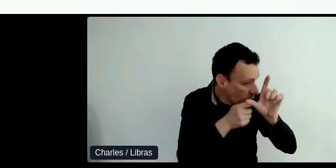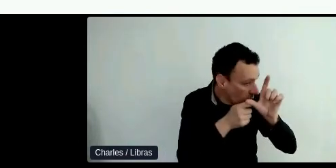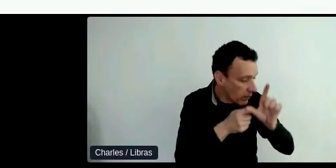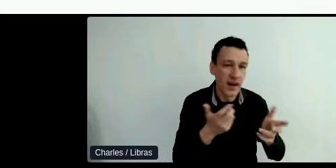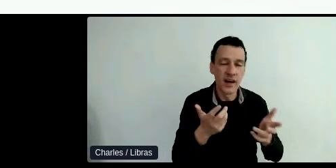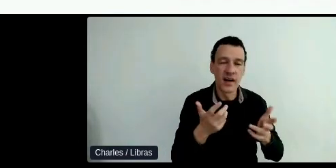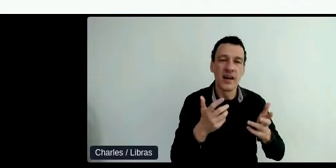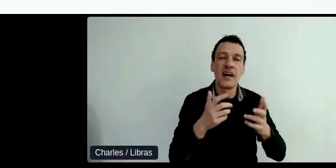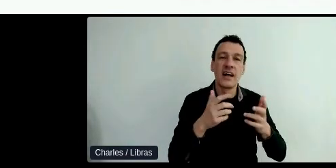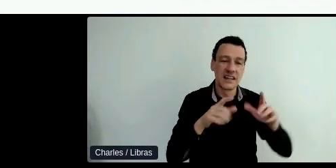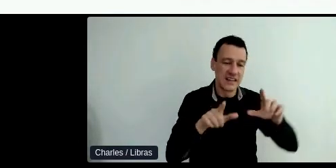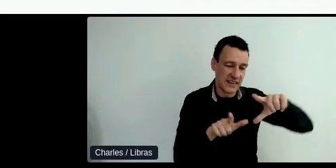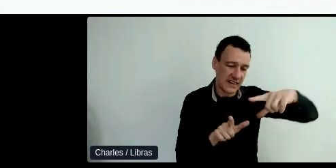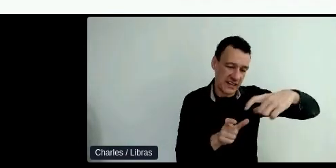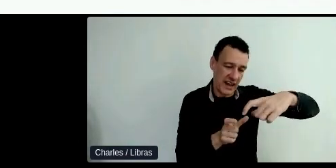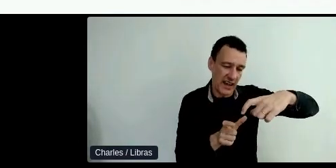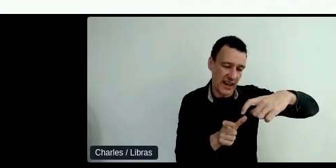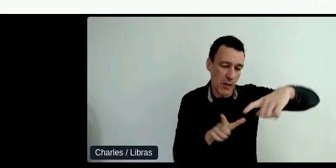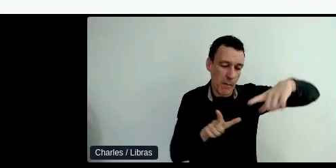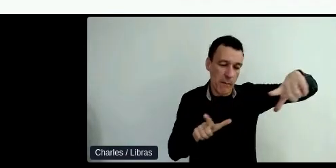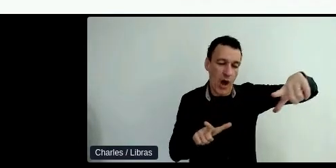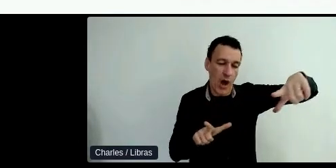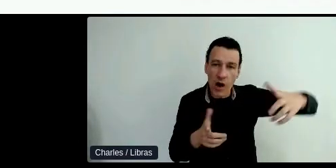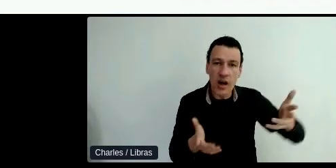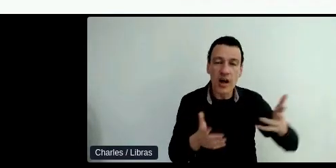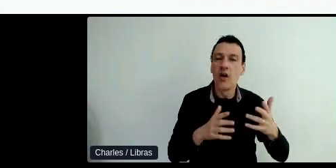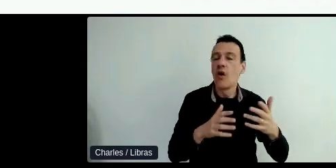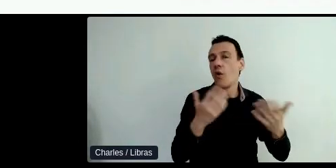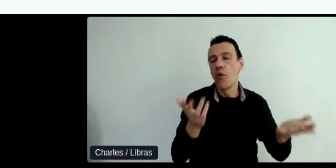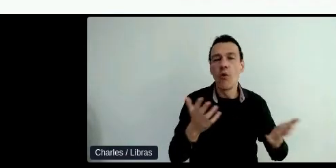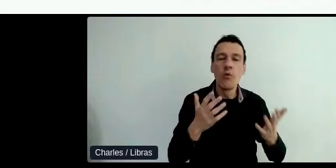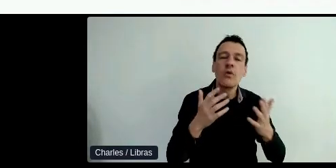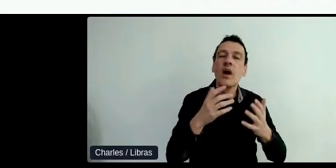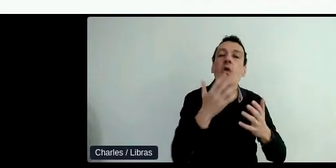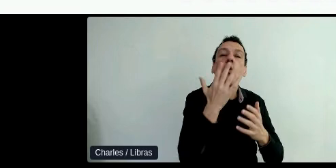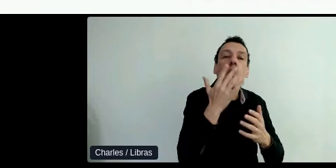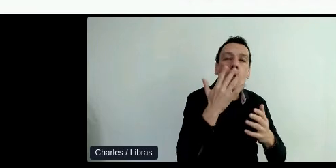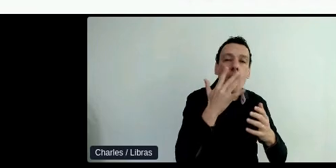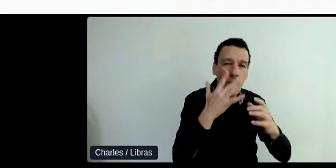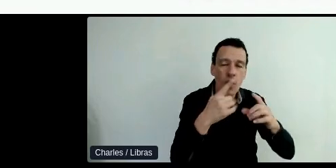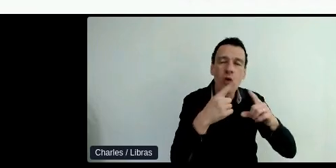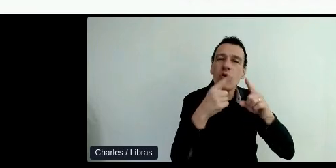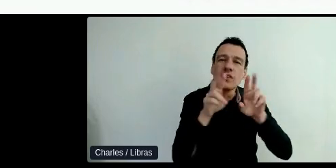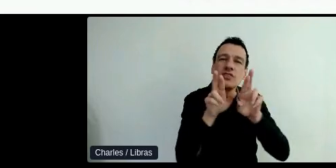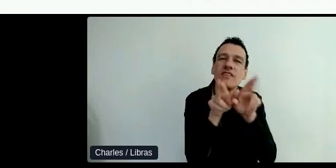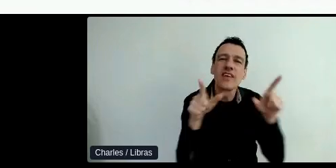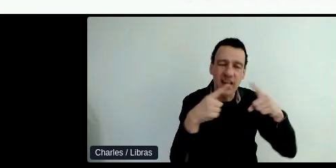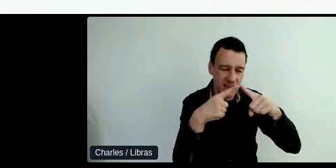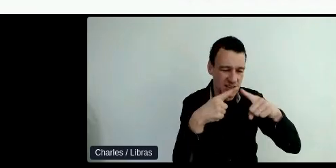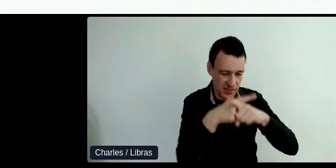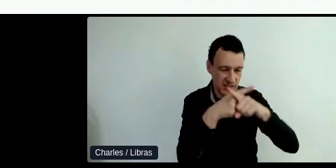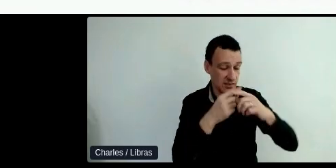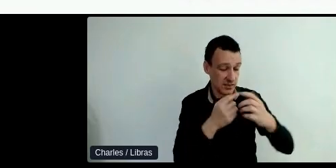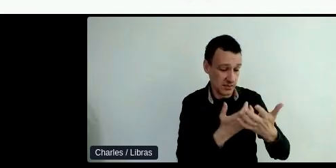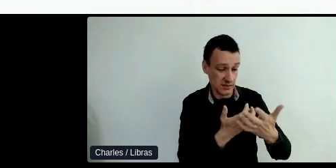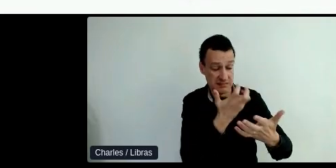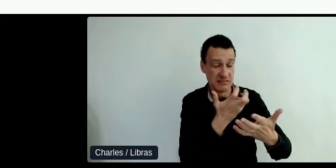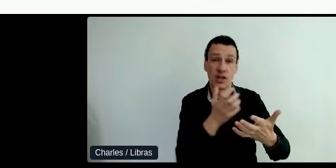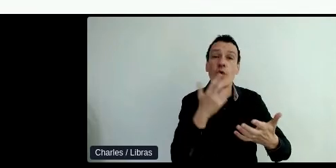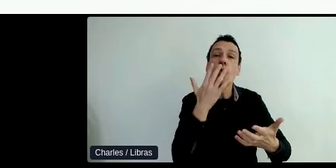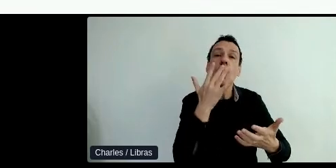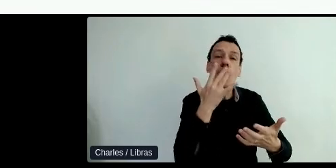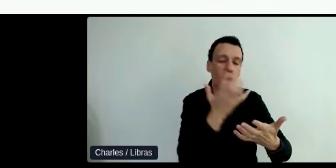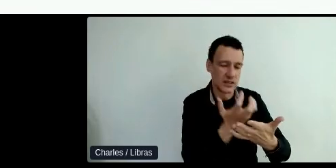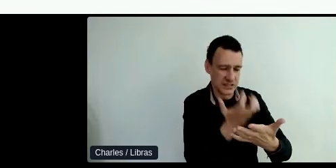contraste, né? Todo esse público também tem os que não necessariamente são